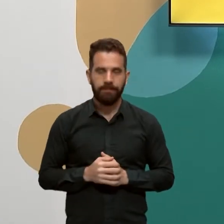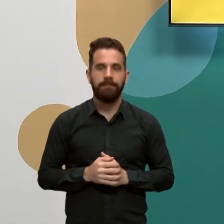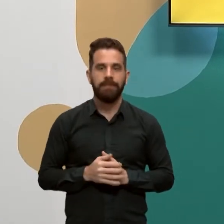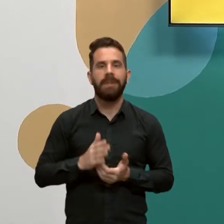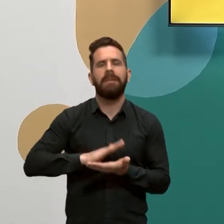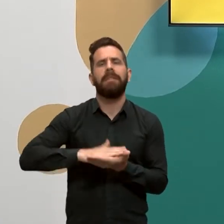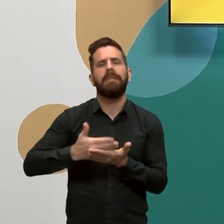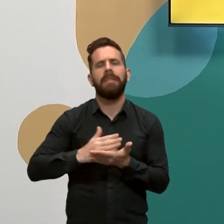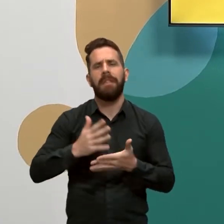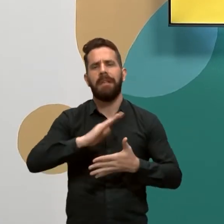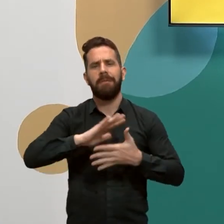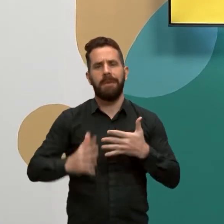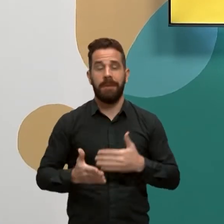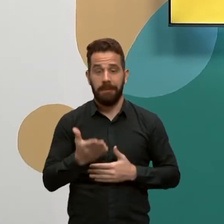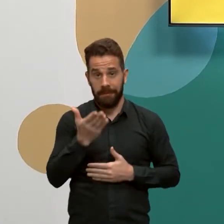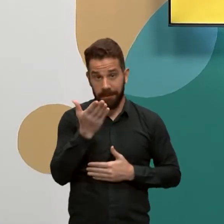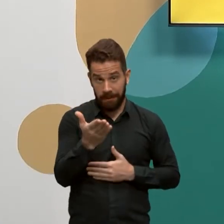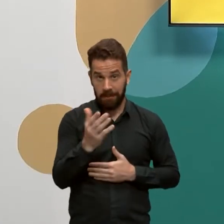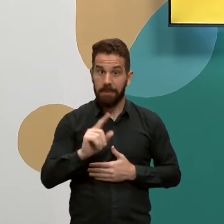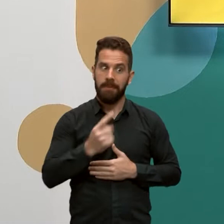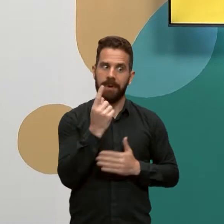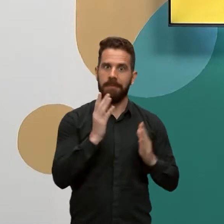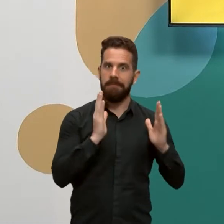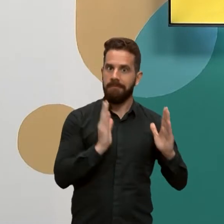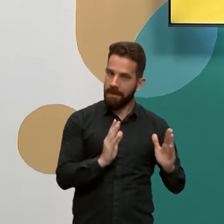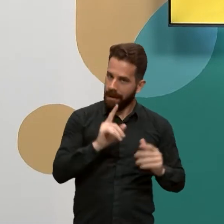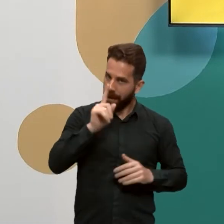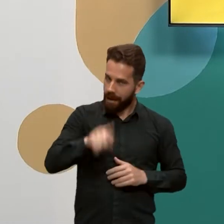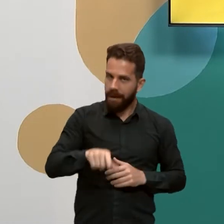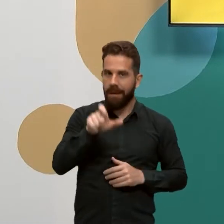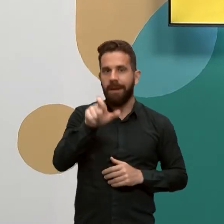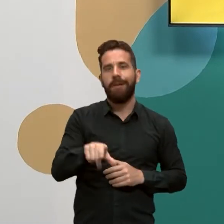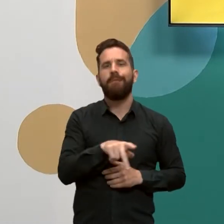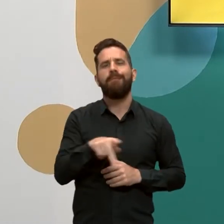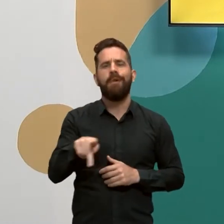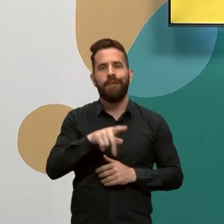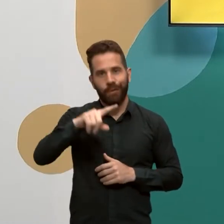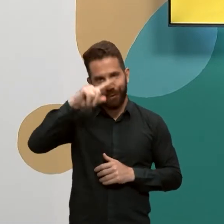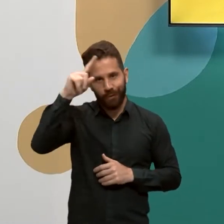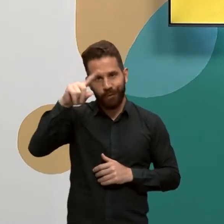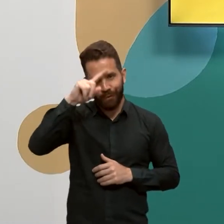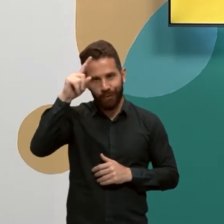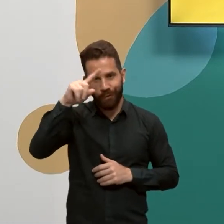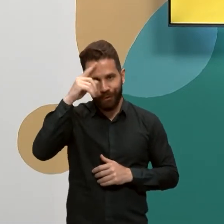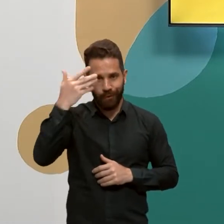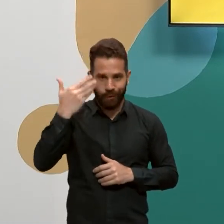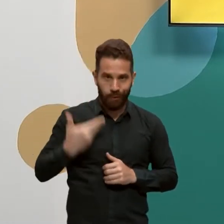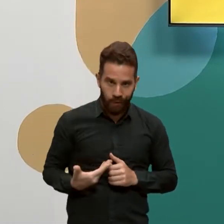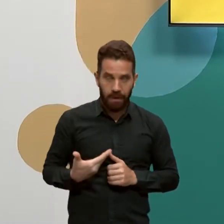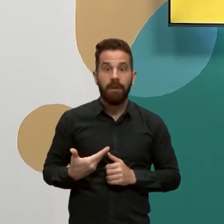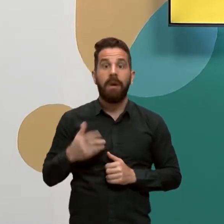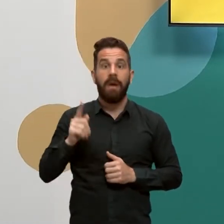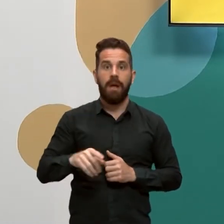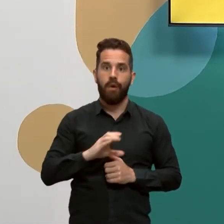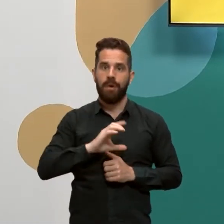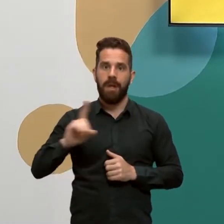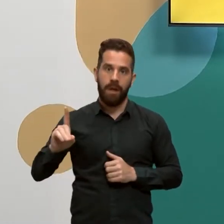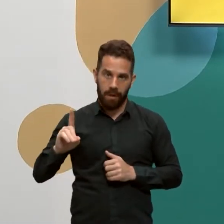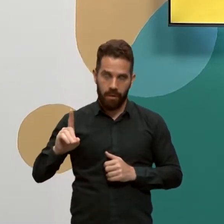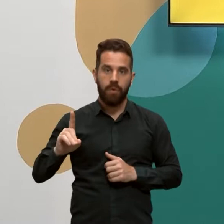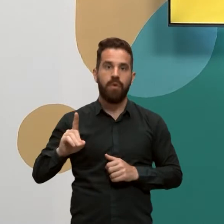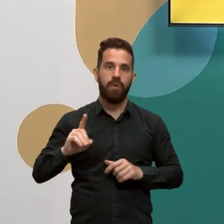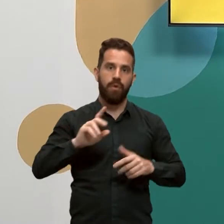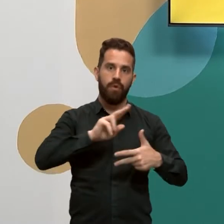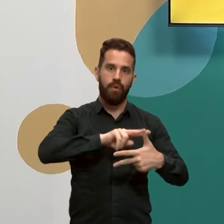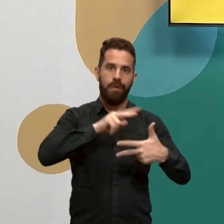Libras nesse primeiro bloco é o professor Diego Barbosa, que é coordenador do Labitave. Ele é um homem